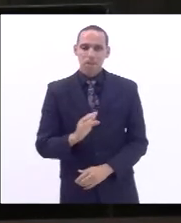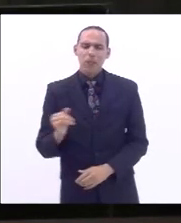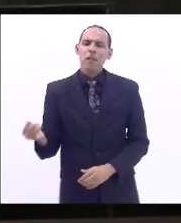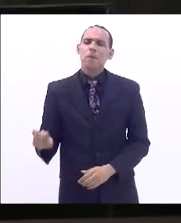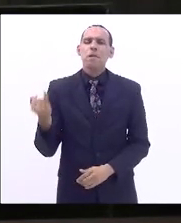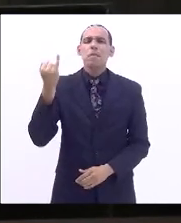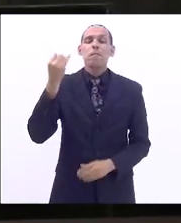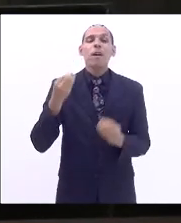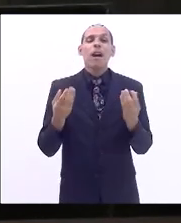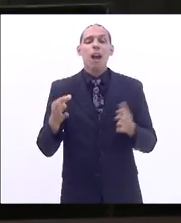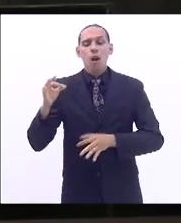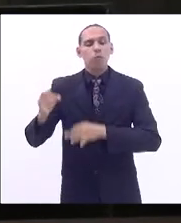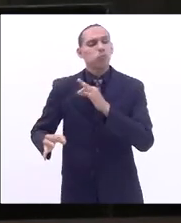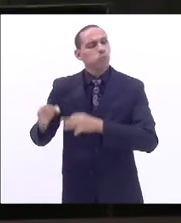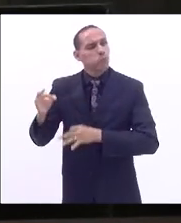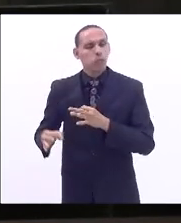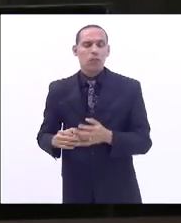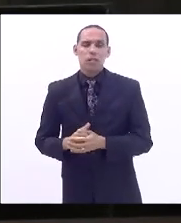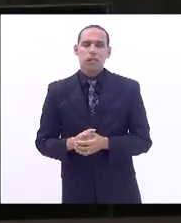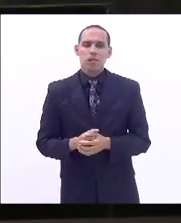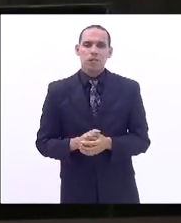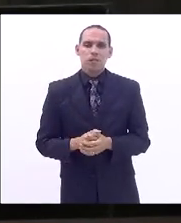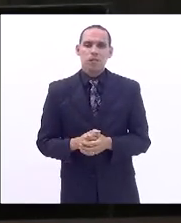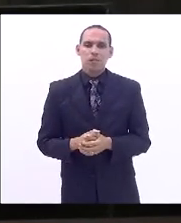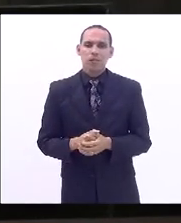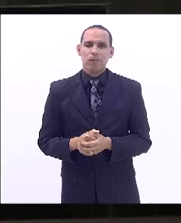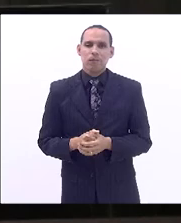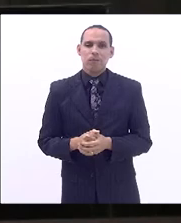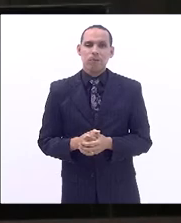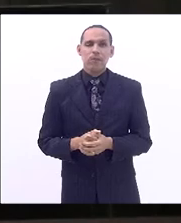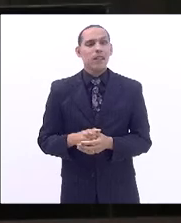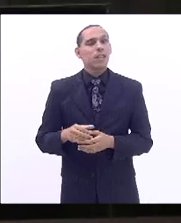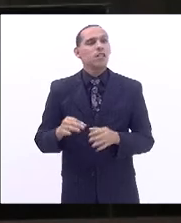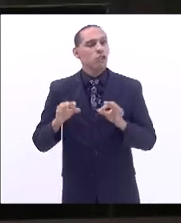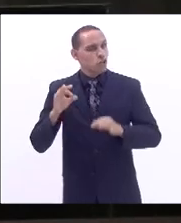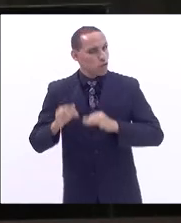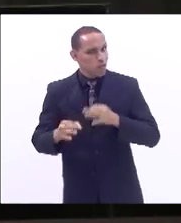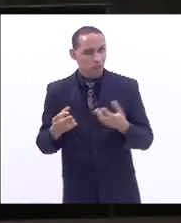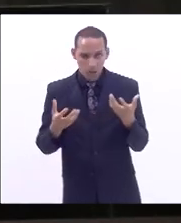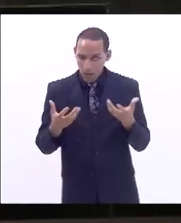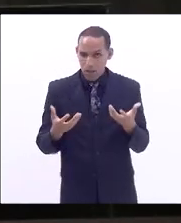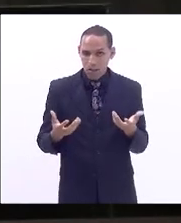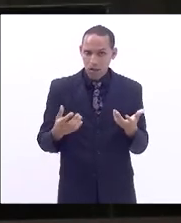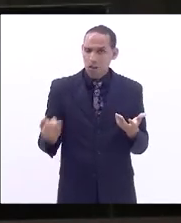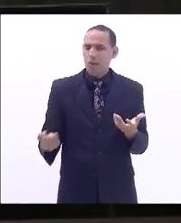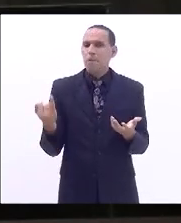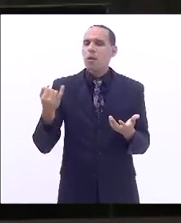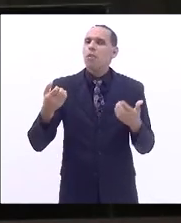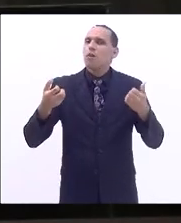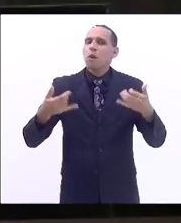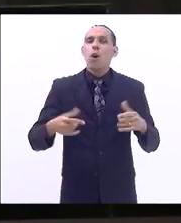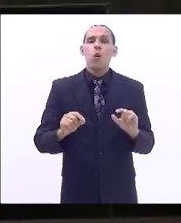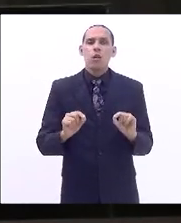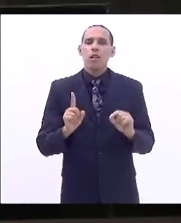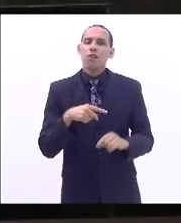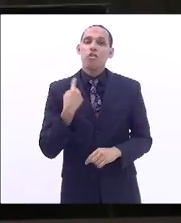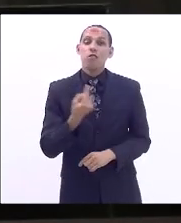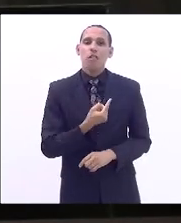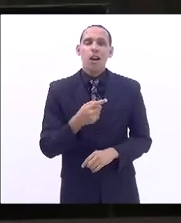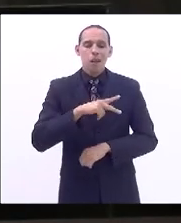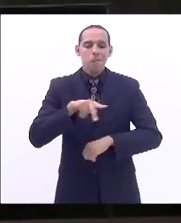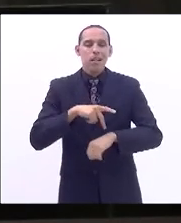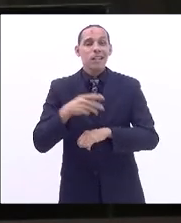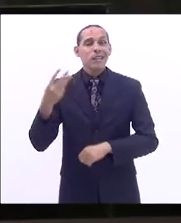fundamental para a justiça e se você quer justiça e é importante dizer somos o terceiro